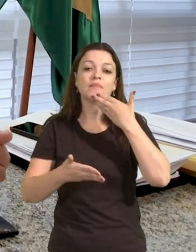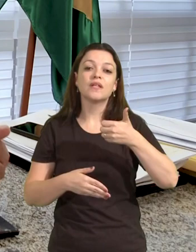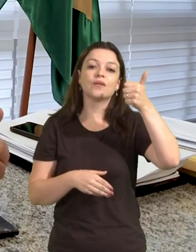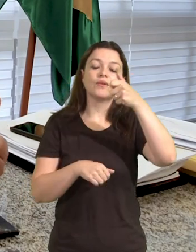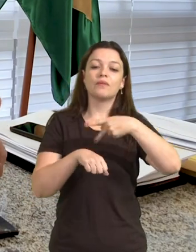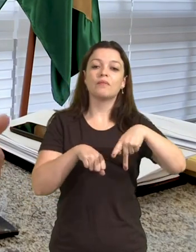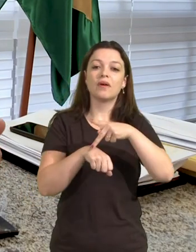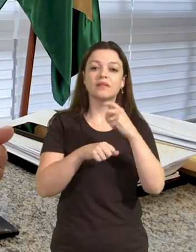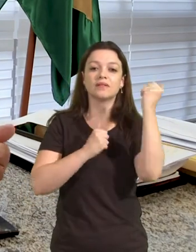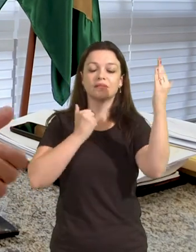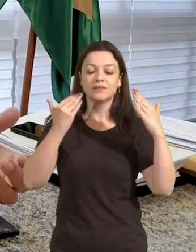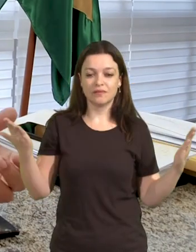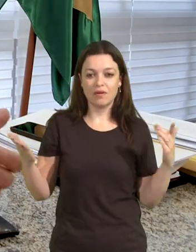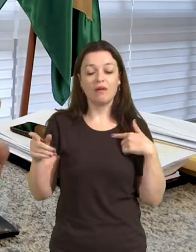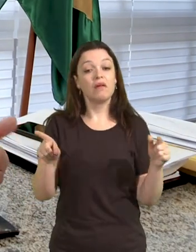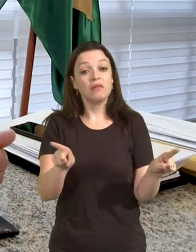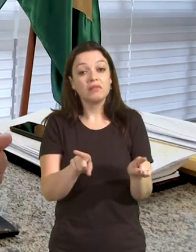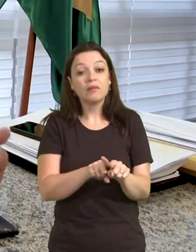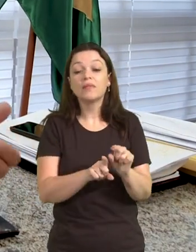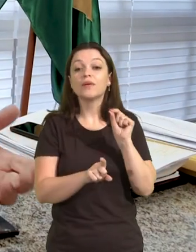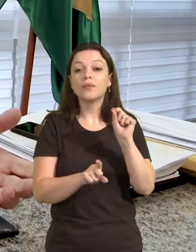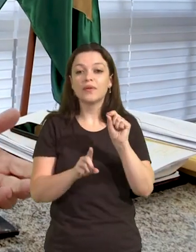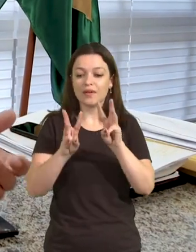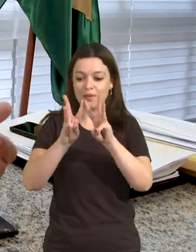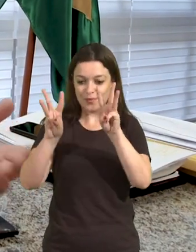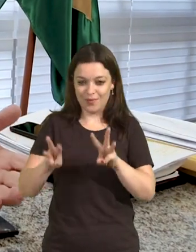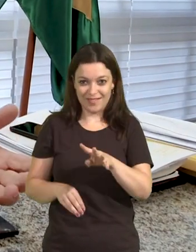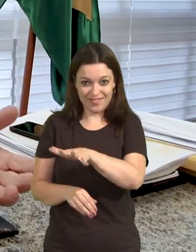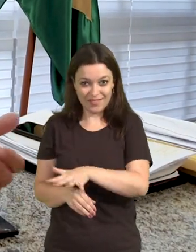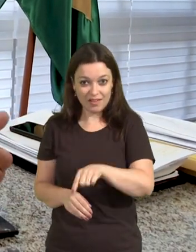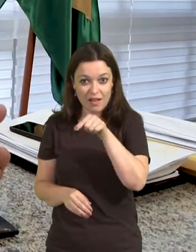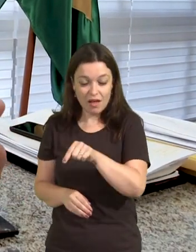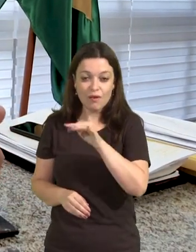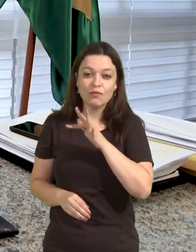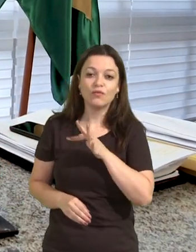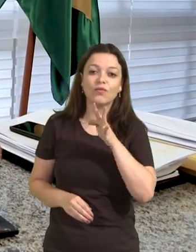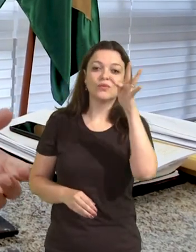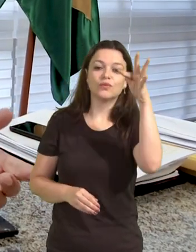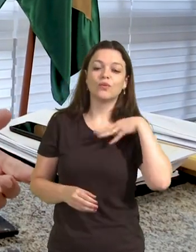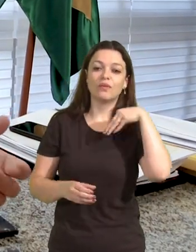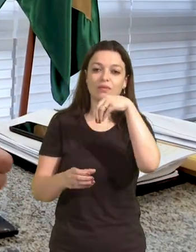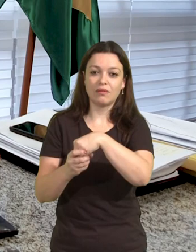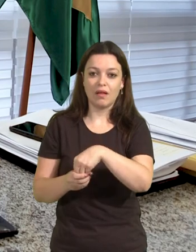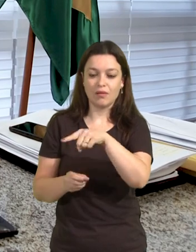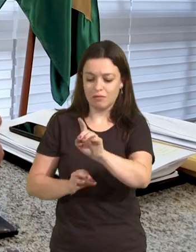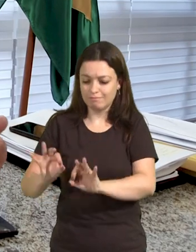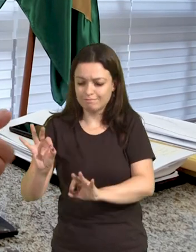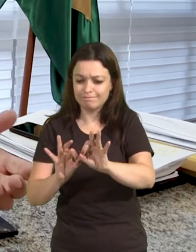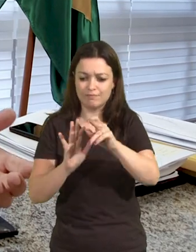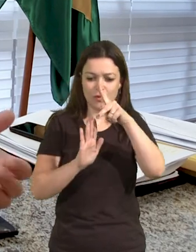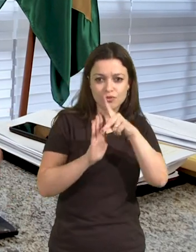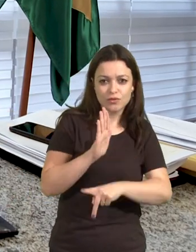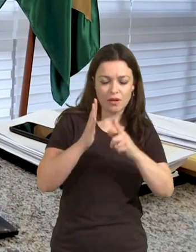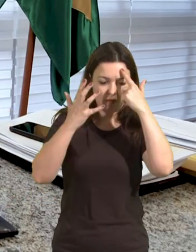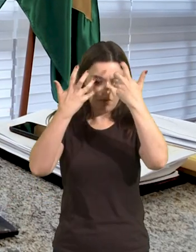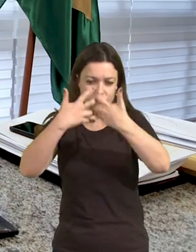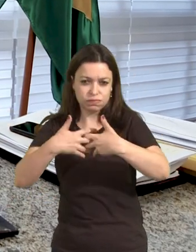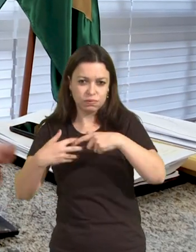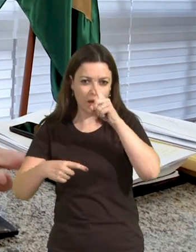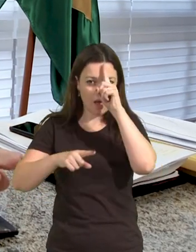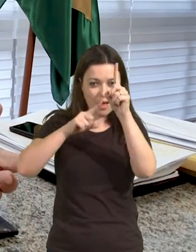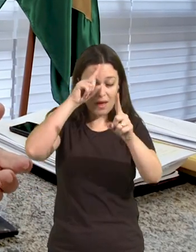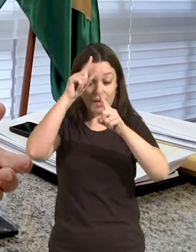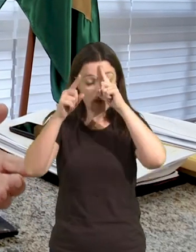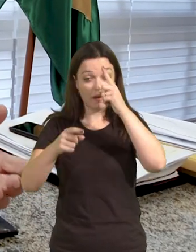a universidade é também a casa do amanhã. É aí que surgem as ideias, é aí que surgem os debates, é